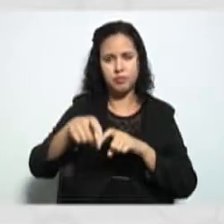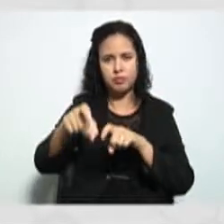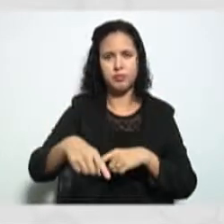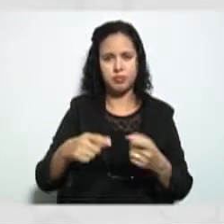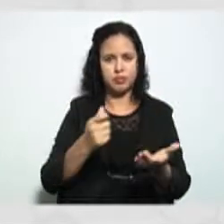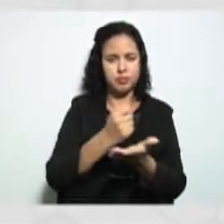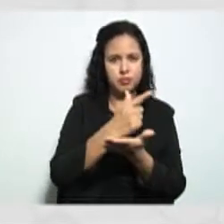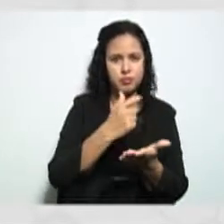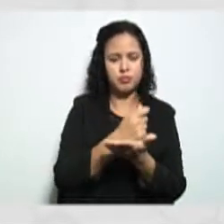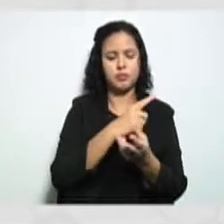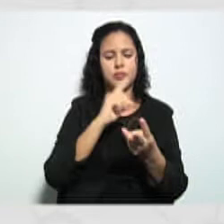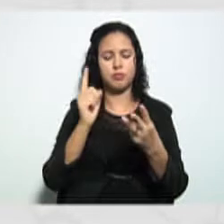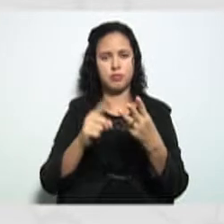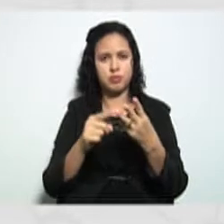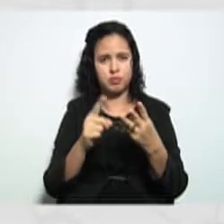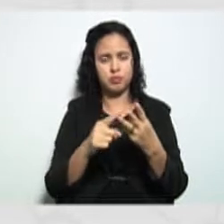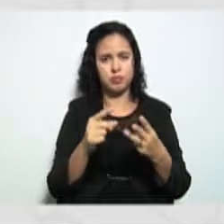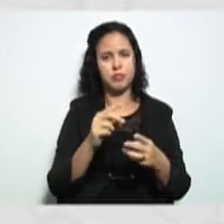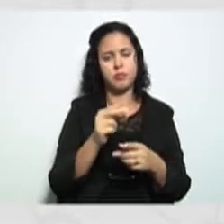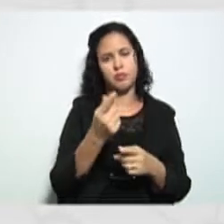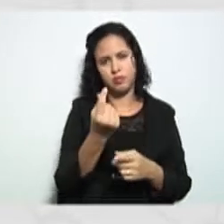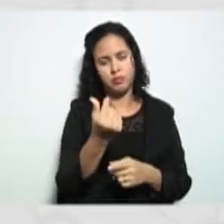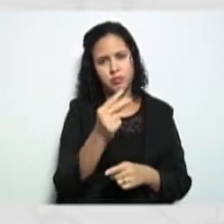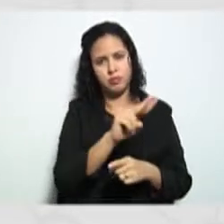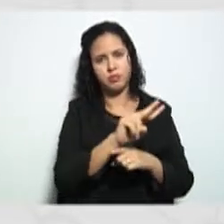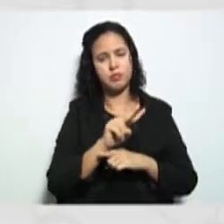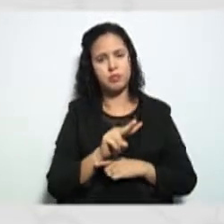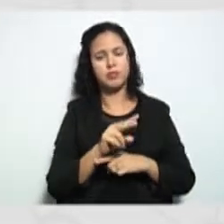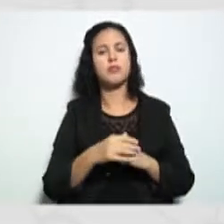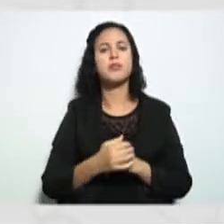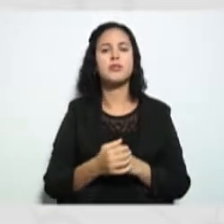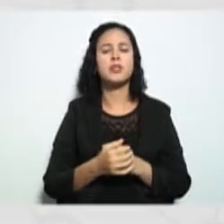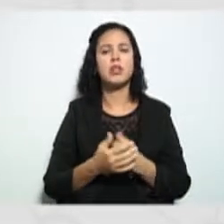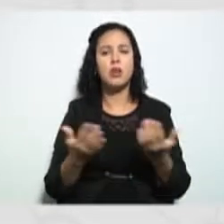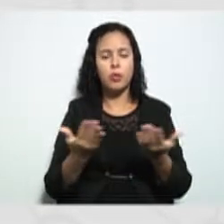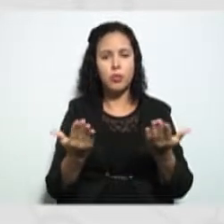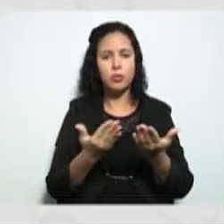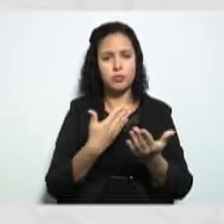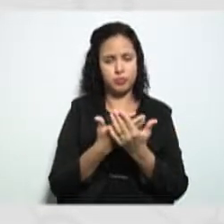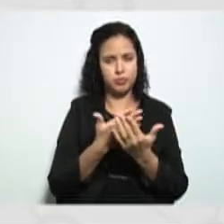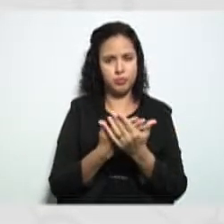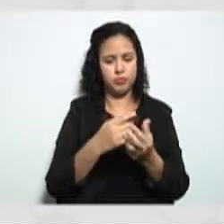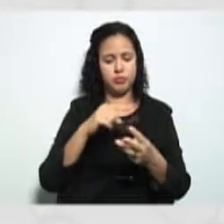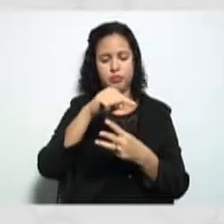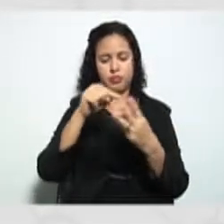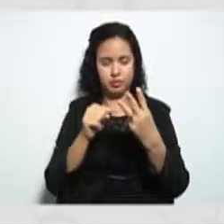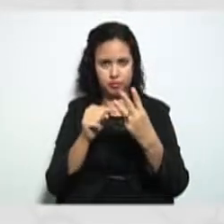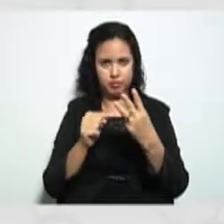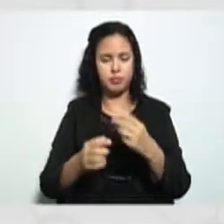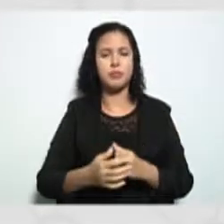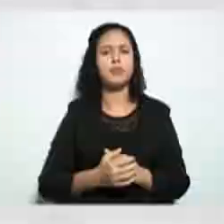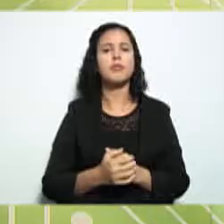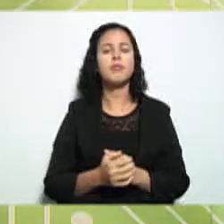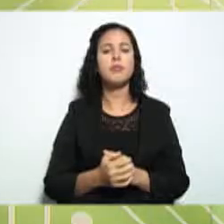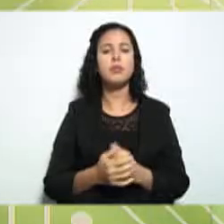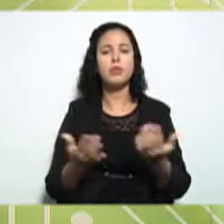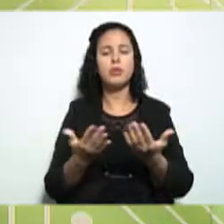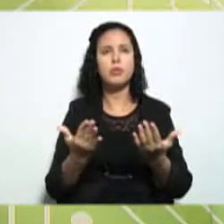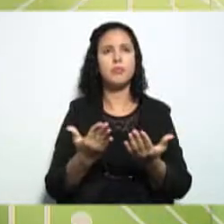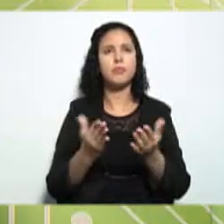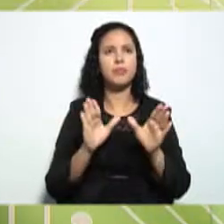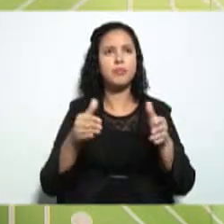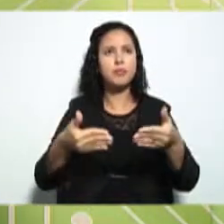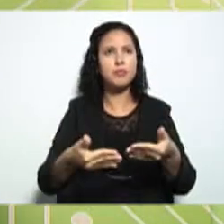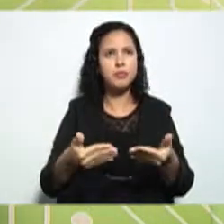e crédito. Na verdade, são 13 ramos. Nessa aula, nós vamos abordar três ramos. Então, nessa aula especificamente, a